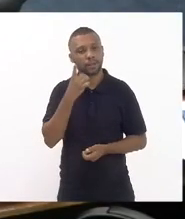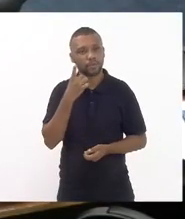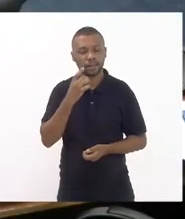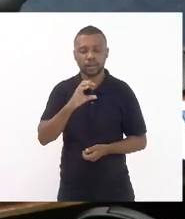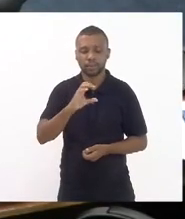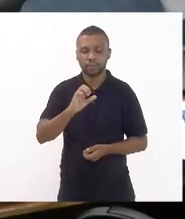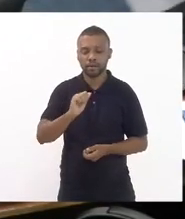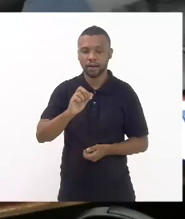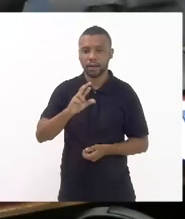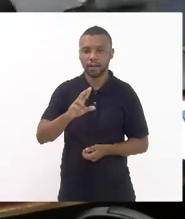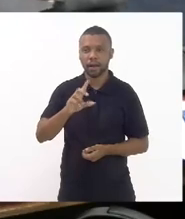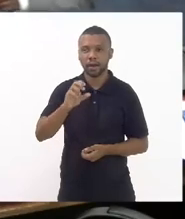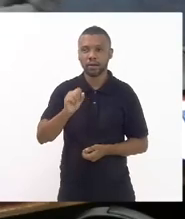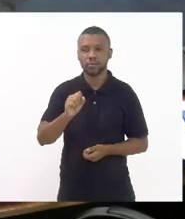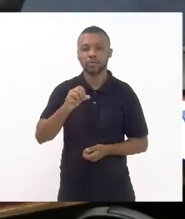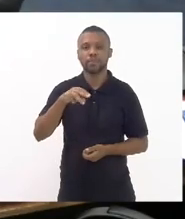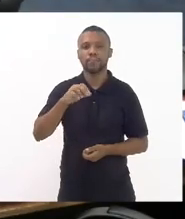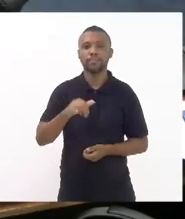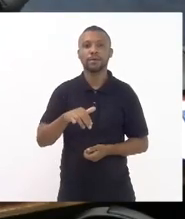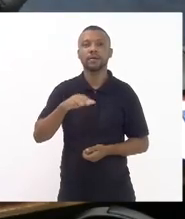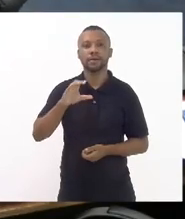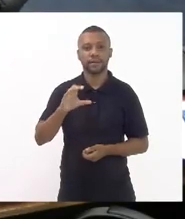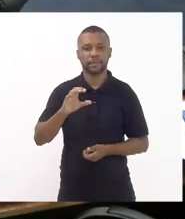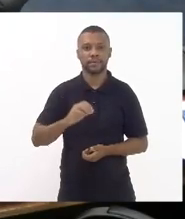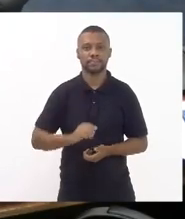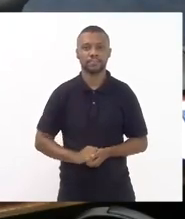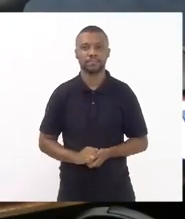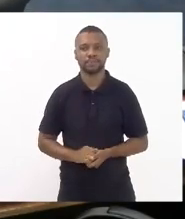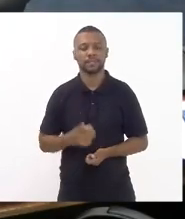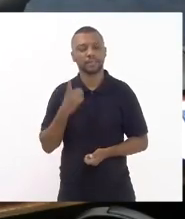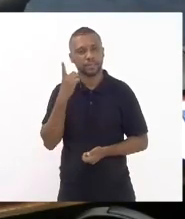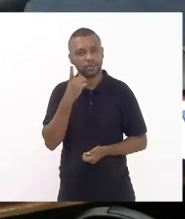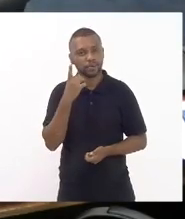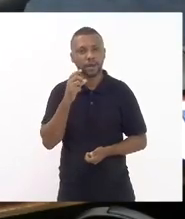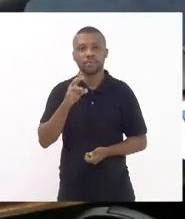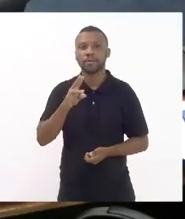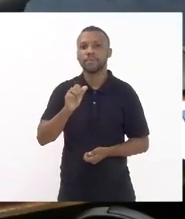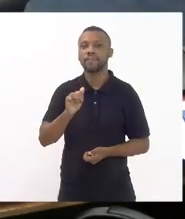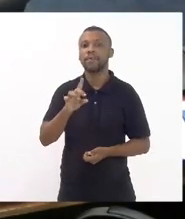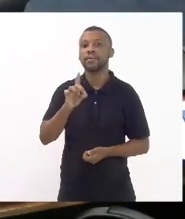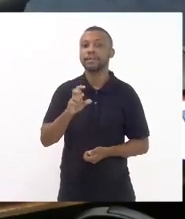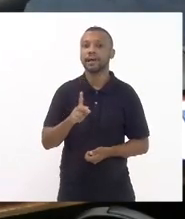Mink. Deputado Carlos Mink. Deputado Valdeir Carneiro.